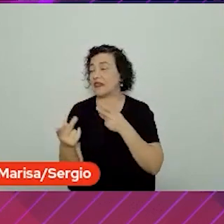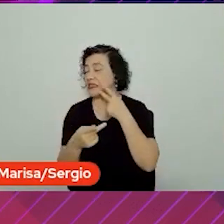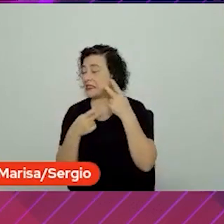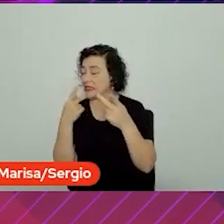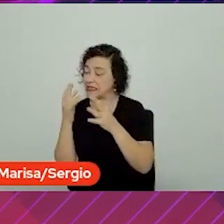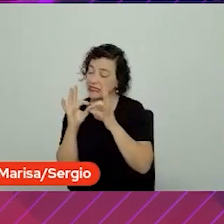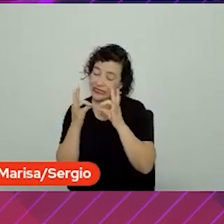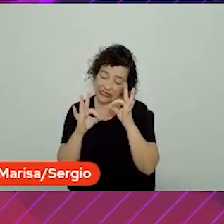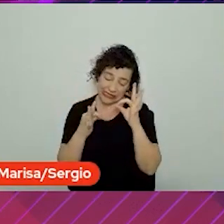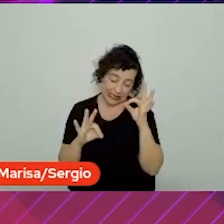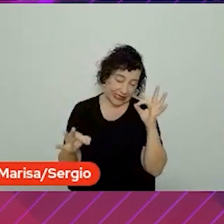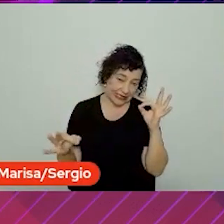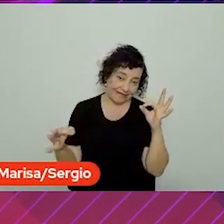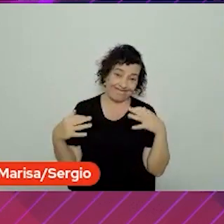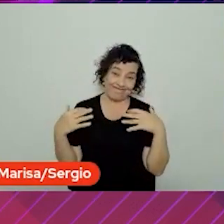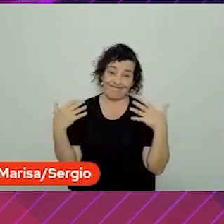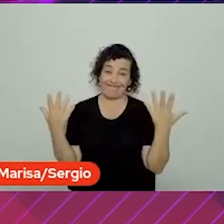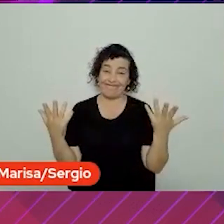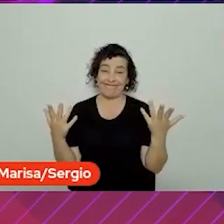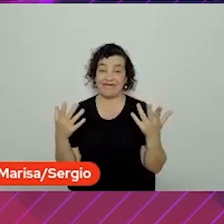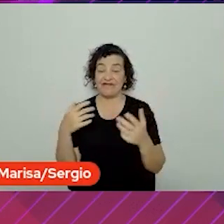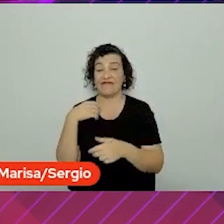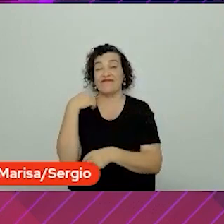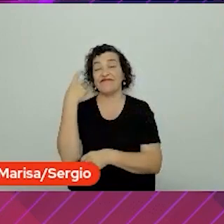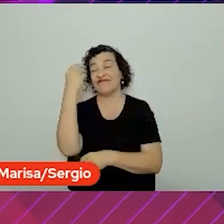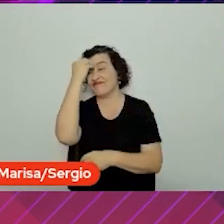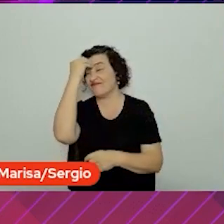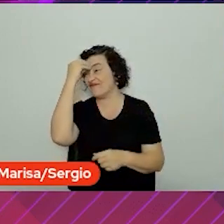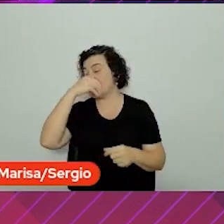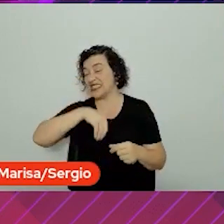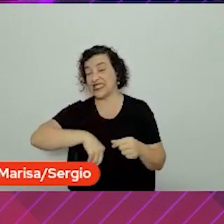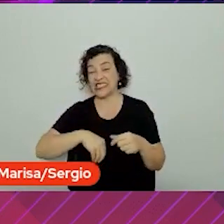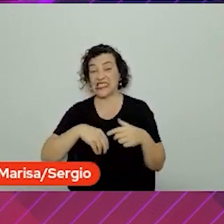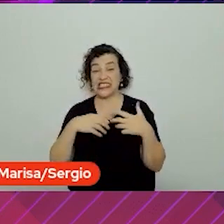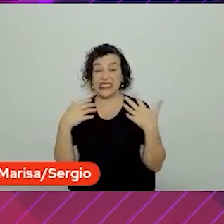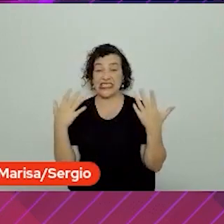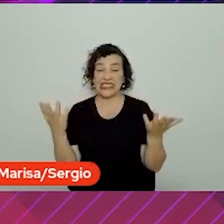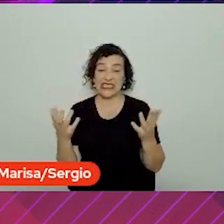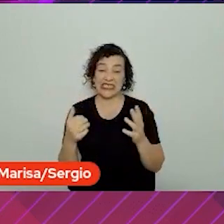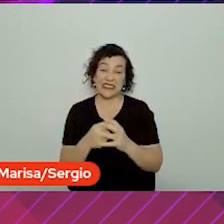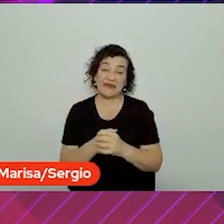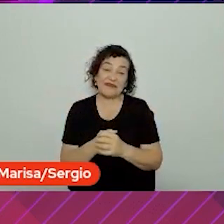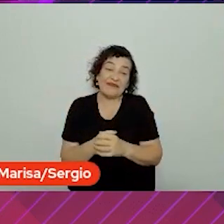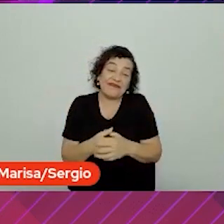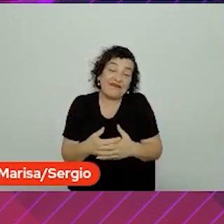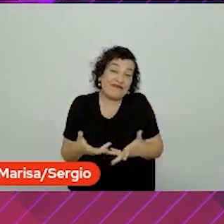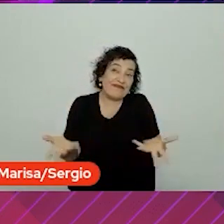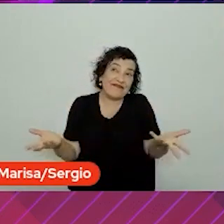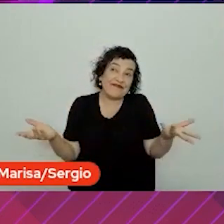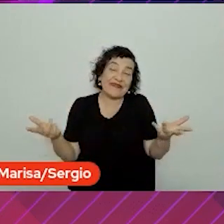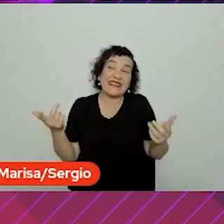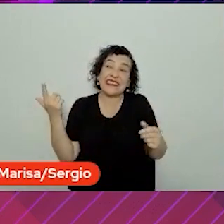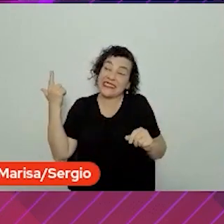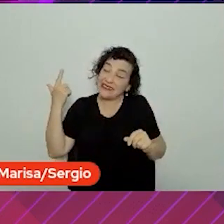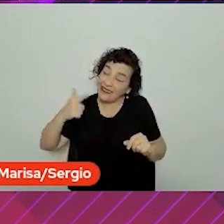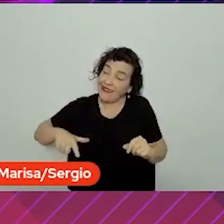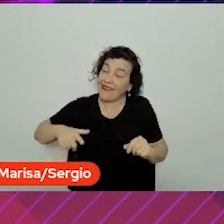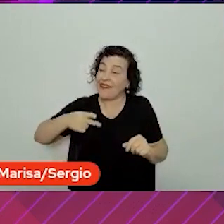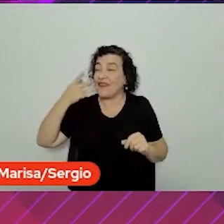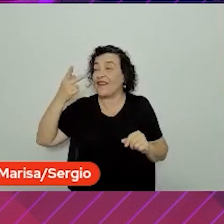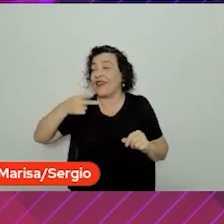falando. As pessoas elas ficam desinteressadas, né, então, pô, de novo esse